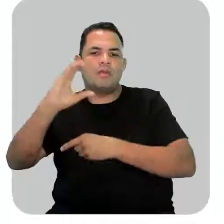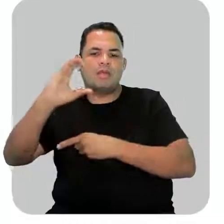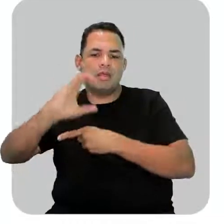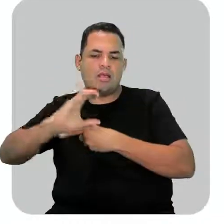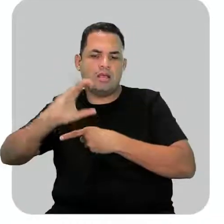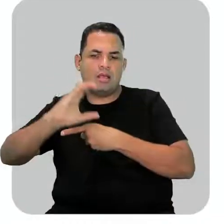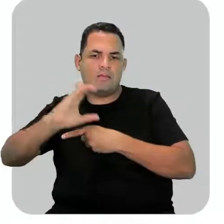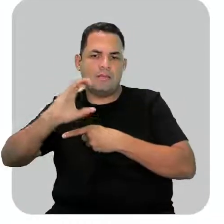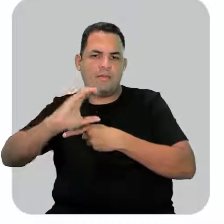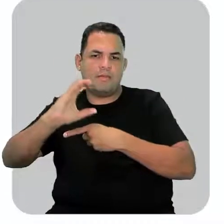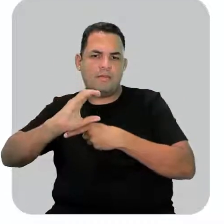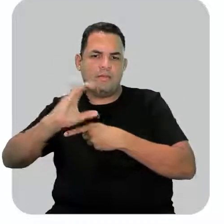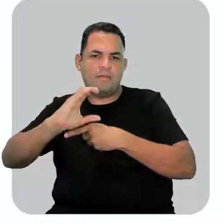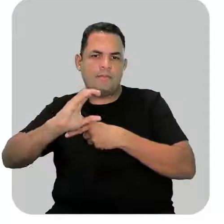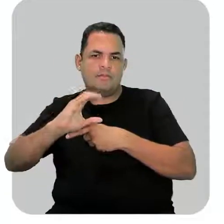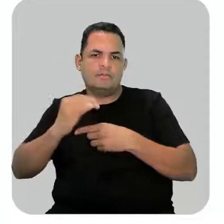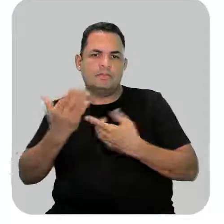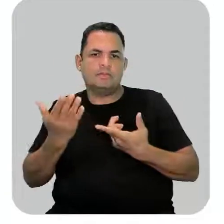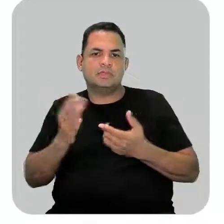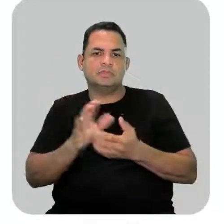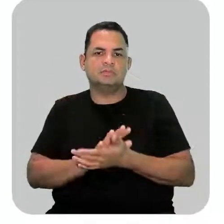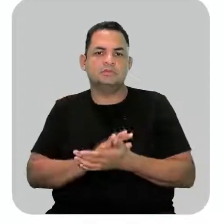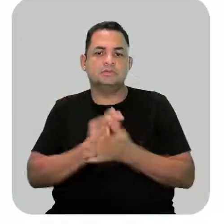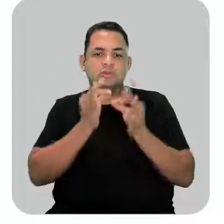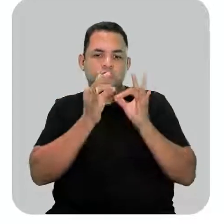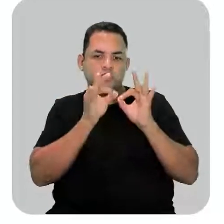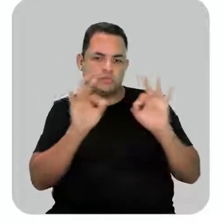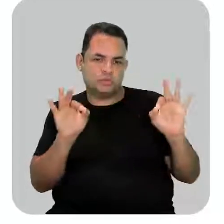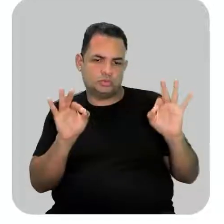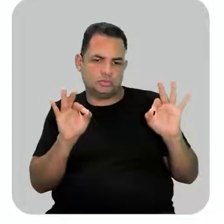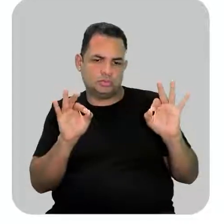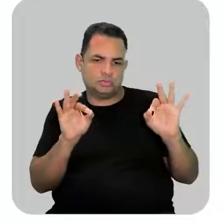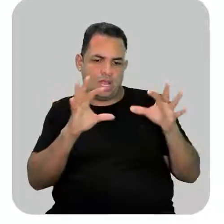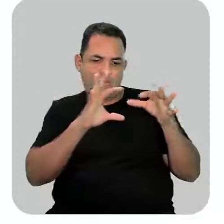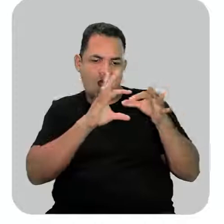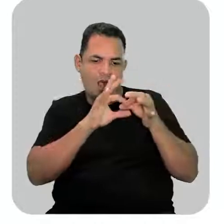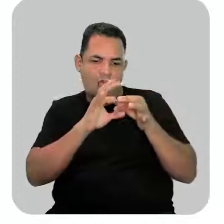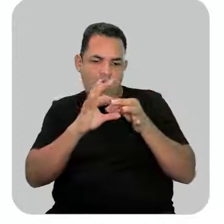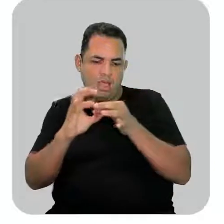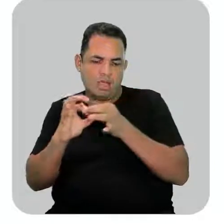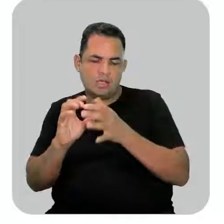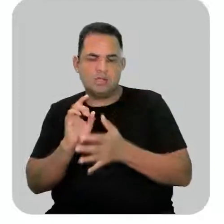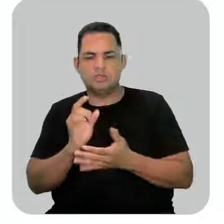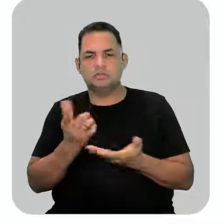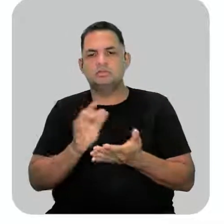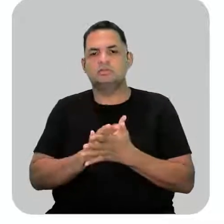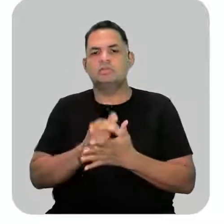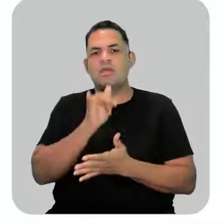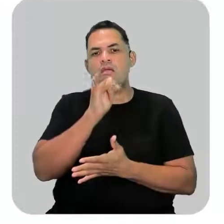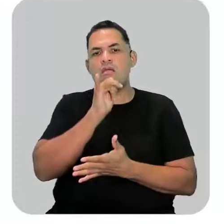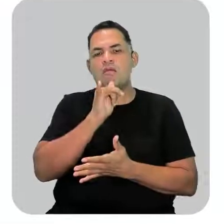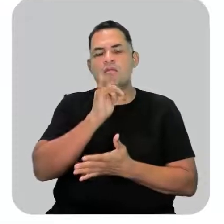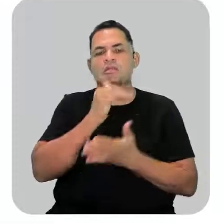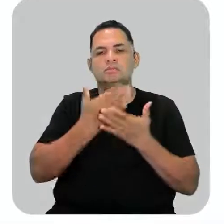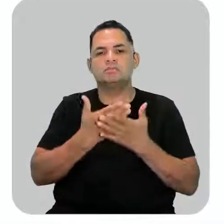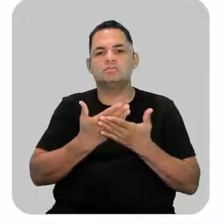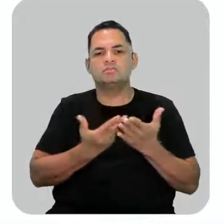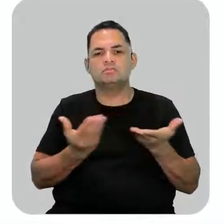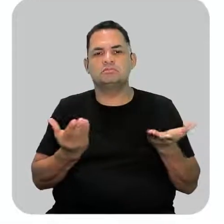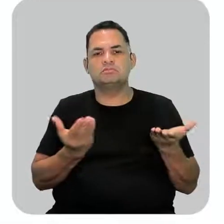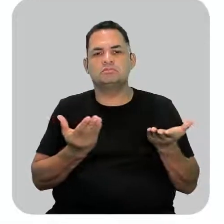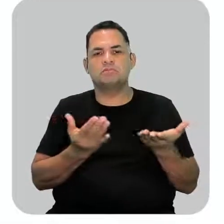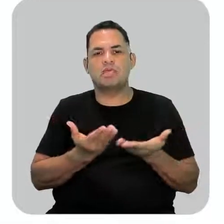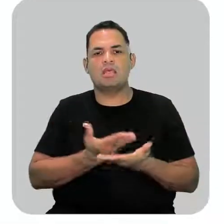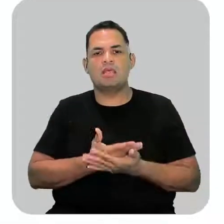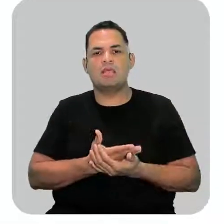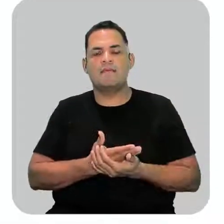Que aquele átomo de carbono só faz ligação do tipo simples. Então, a gente tem um exemplozinho para estar passando para vocês. Vamos ver aqui